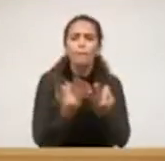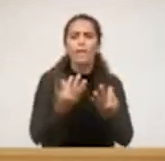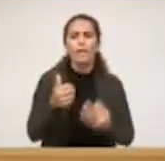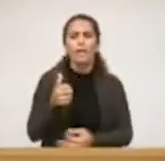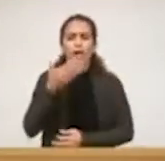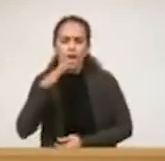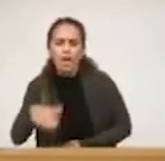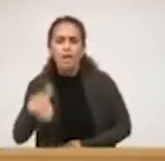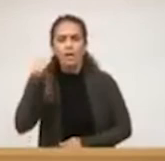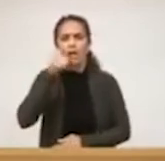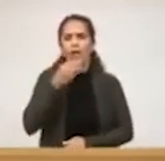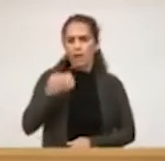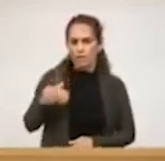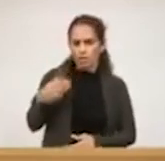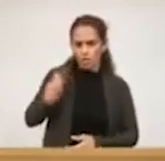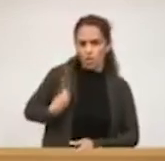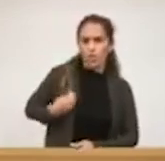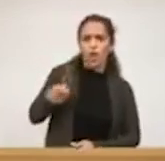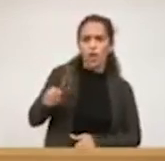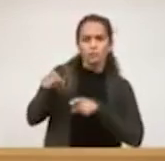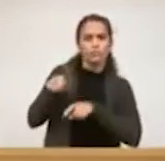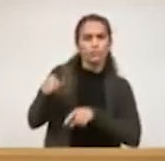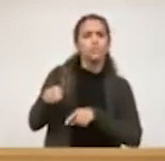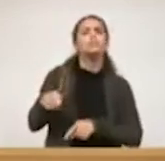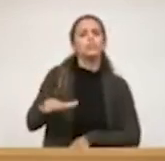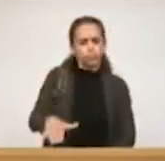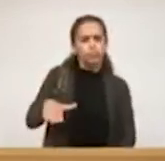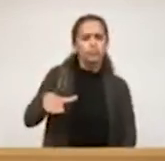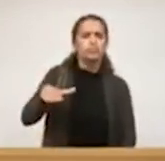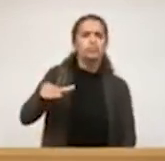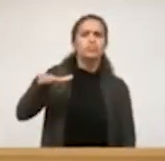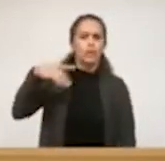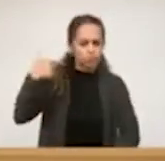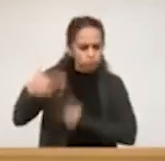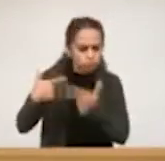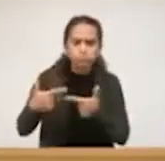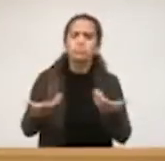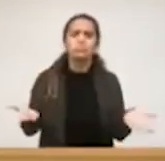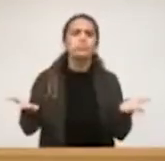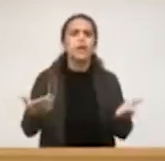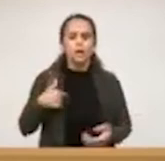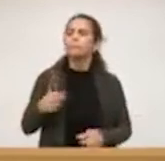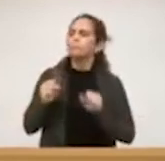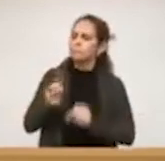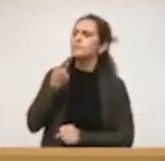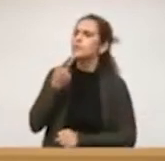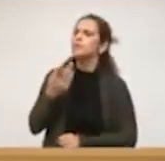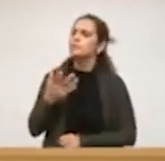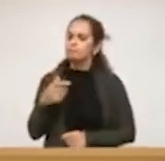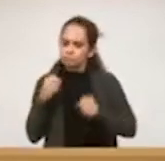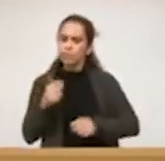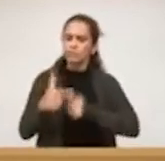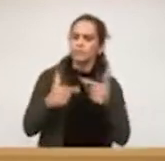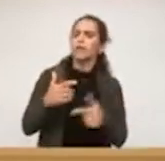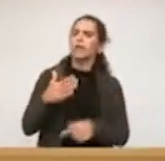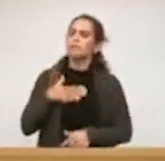vem crescendo e que ainda mora no campo tomem gosto por isso o seu de dizer eu posso trabalhar e com o meu